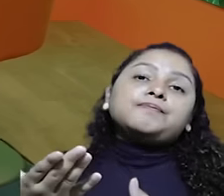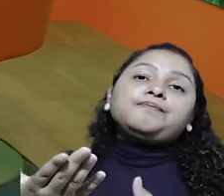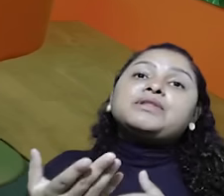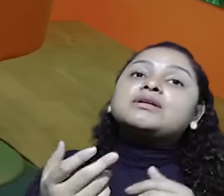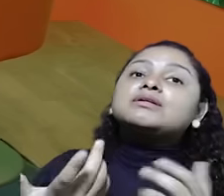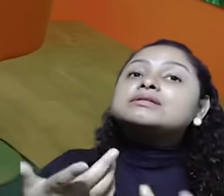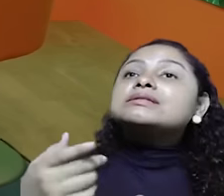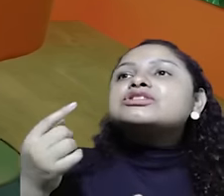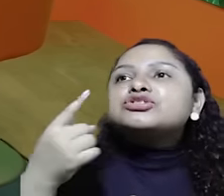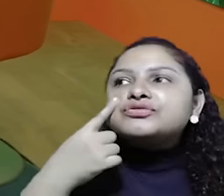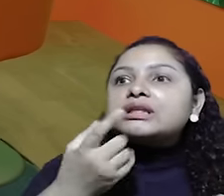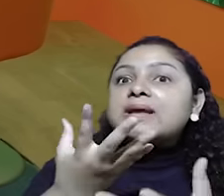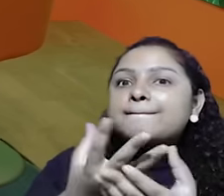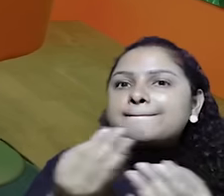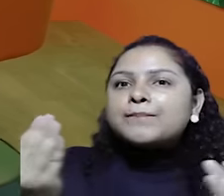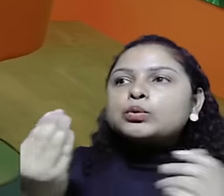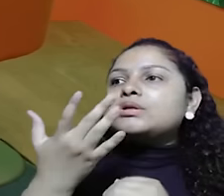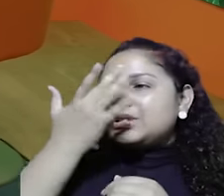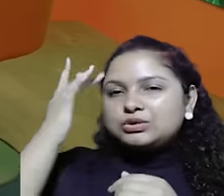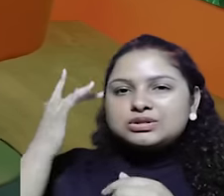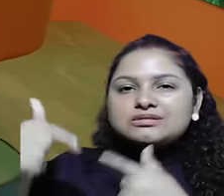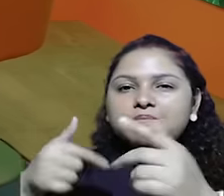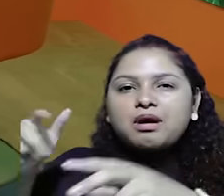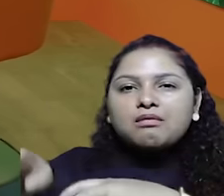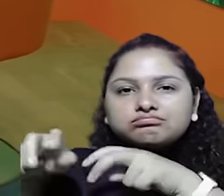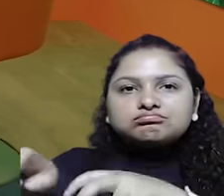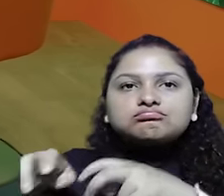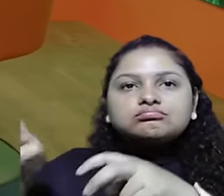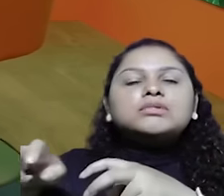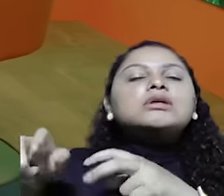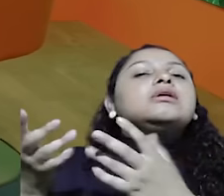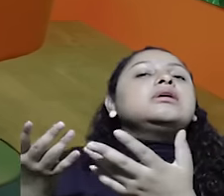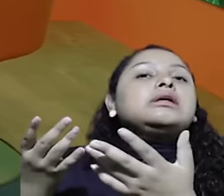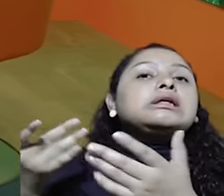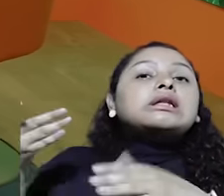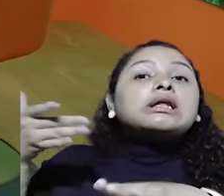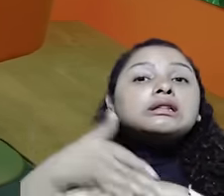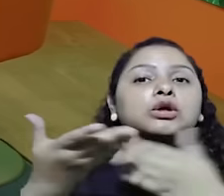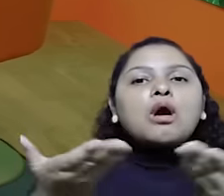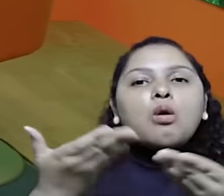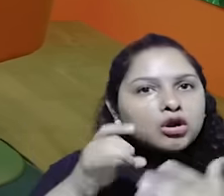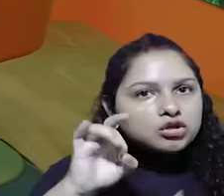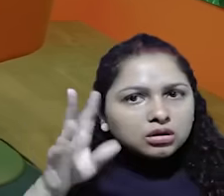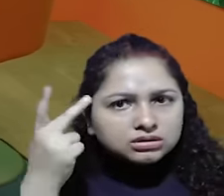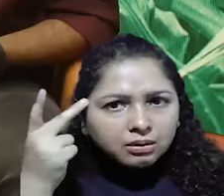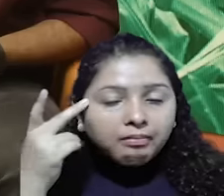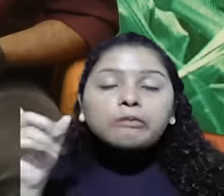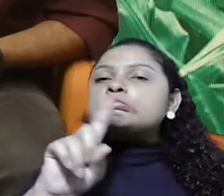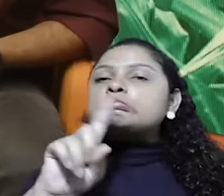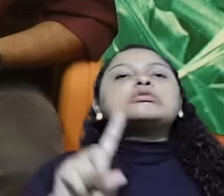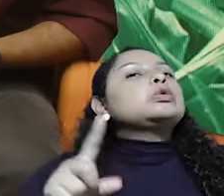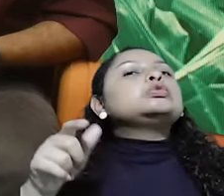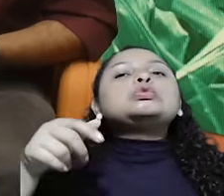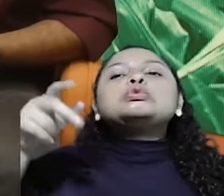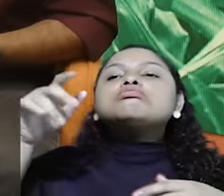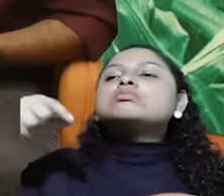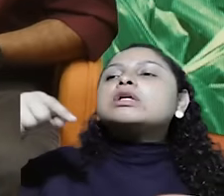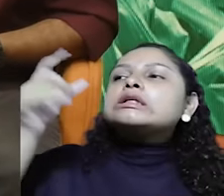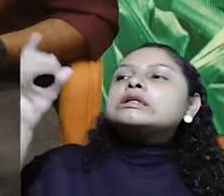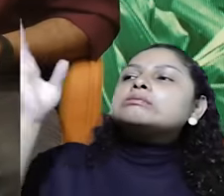Produtores Rurais que estão entrando agora e não só do Estado de São Paulo né É Brasil a gente acaba fornecendo esse sistema pro Brasil inteiro